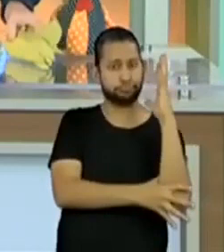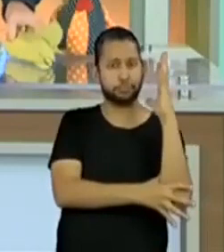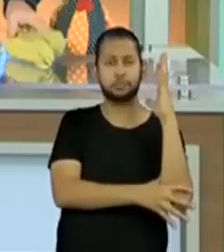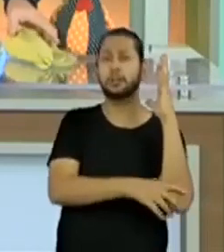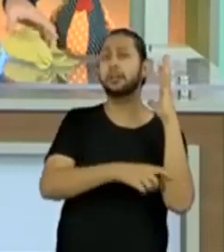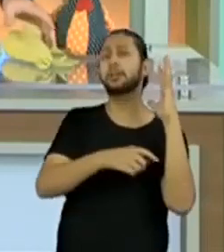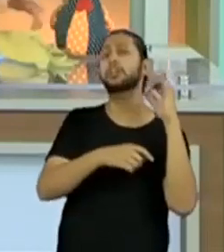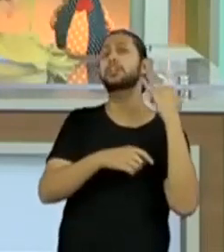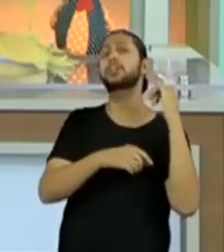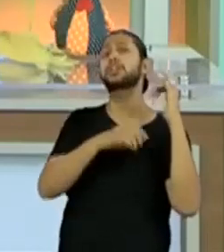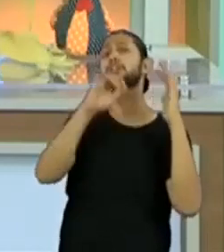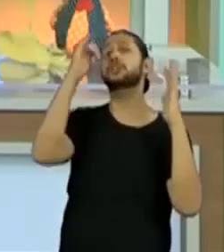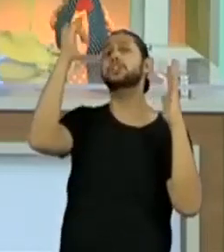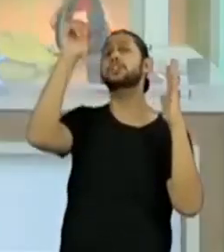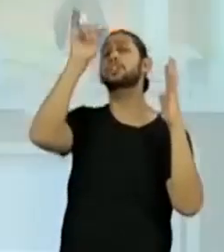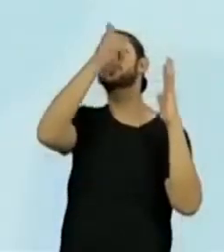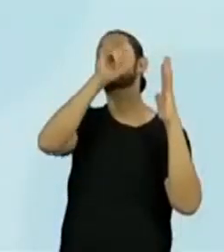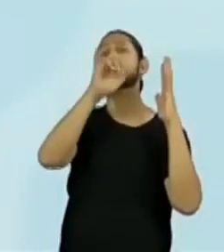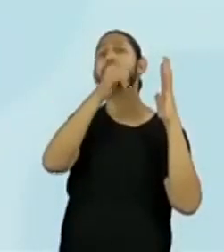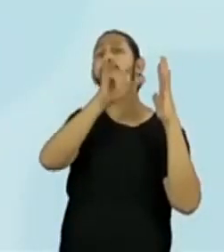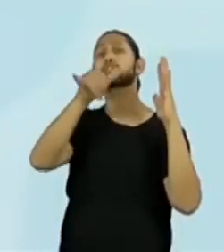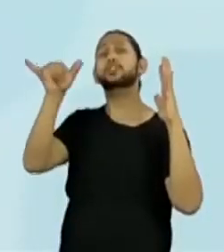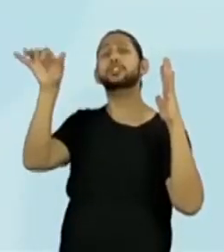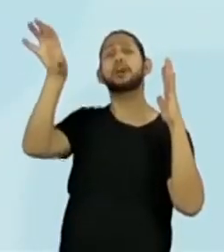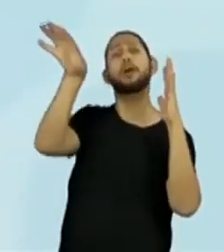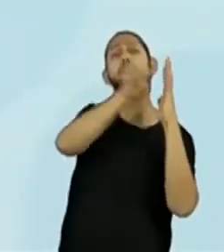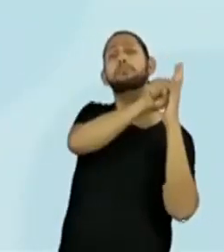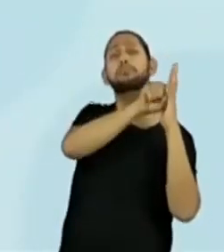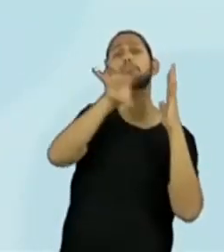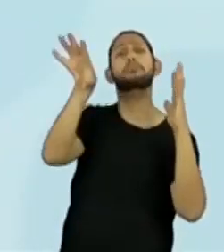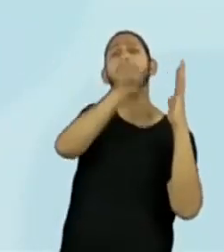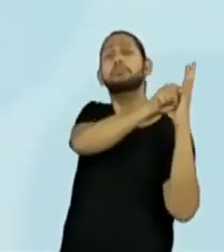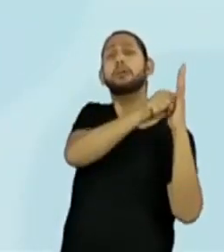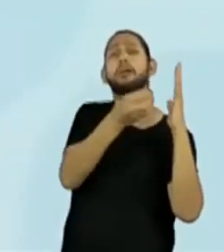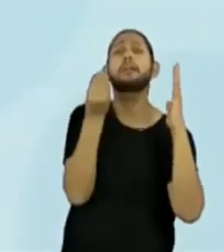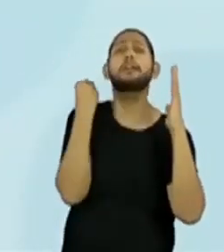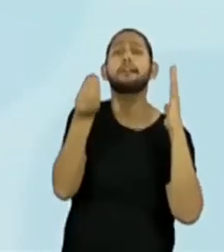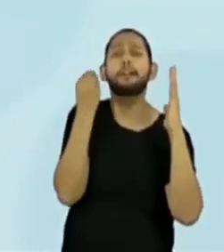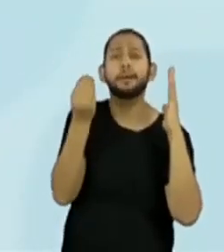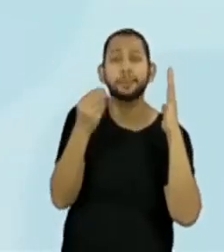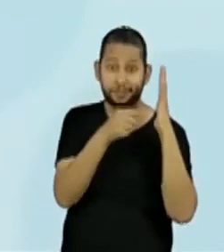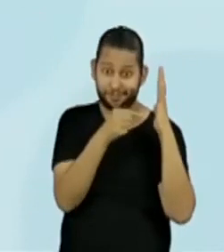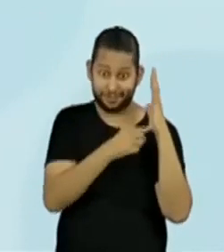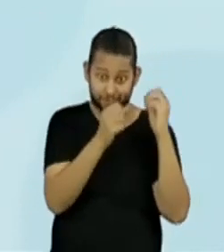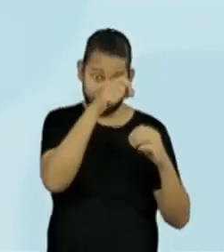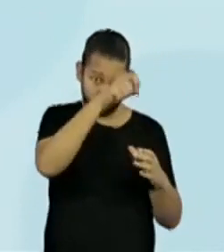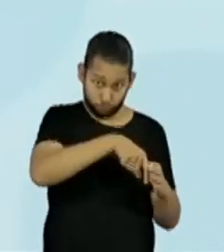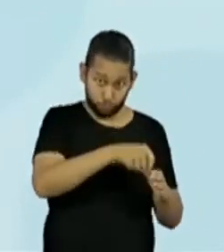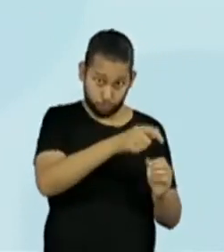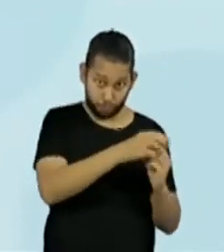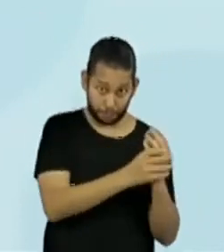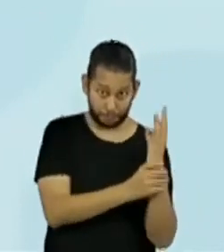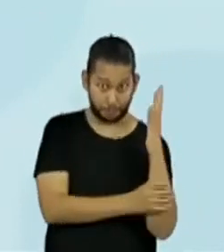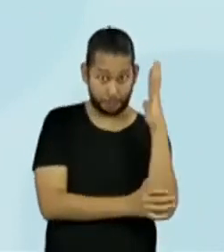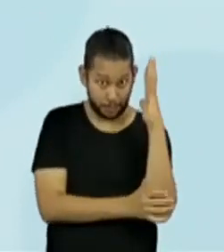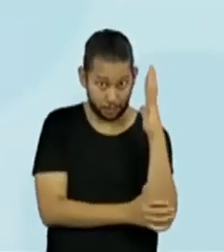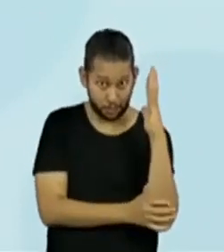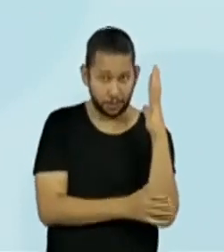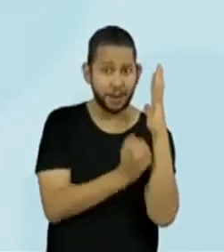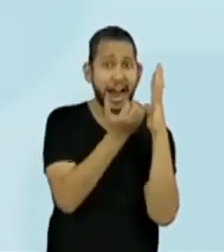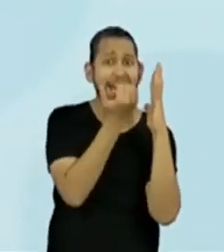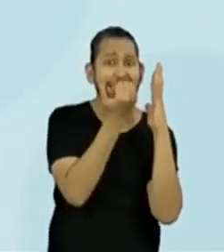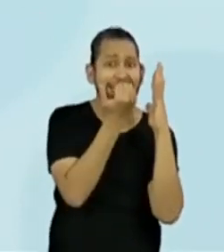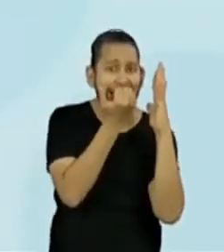quem? Quem está atento aí em casa? Da onde vem a energia captada pelo